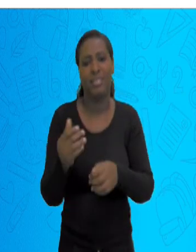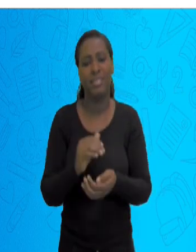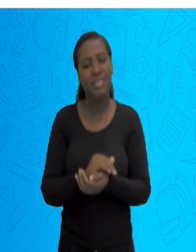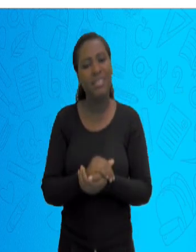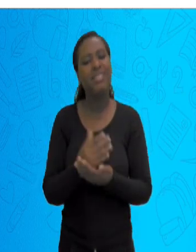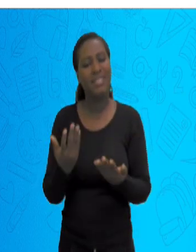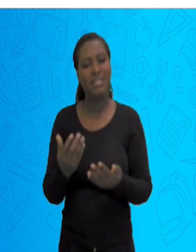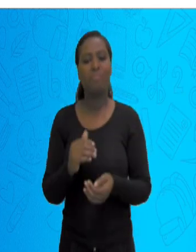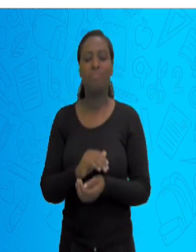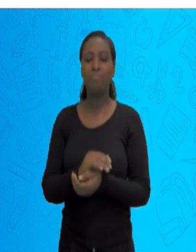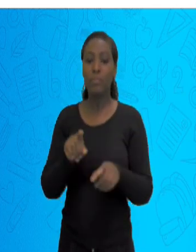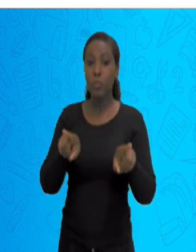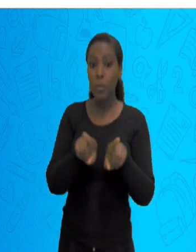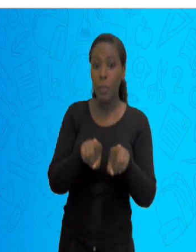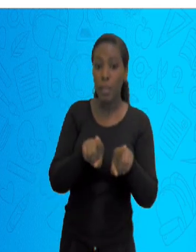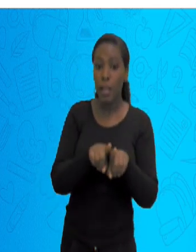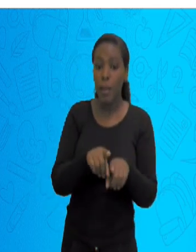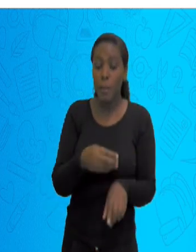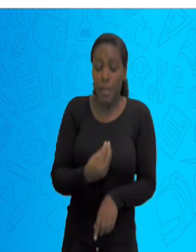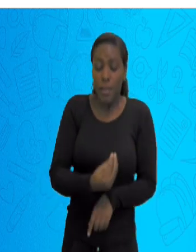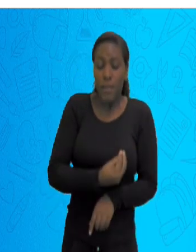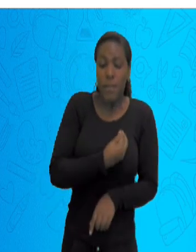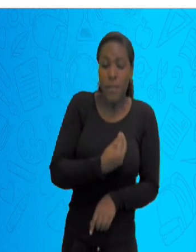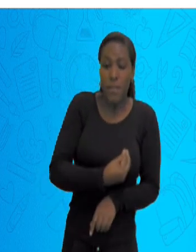Vive com tive.